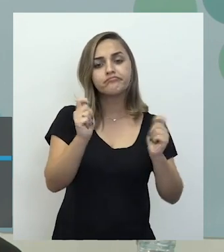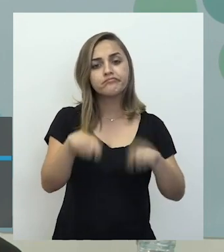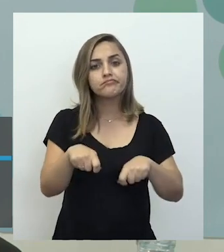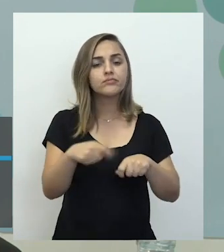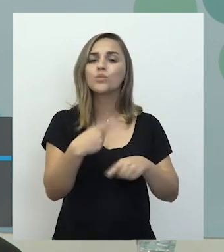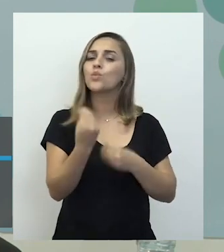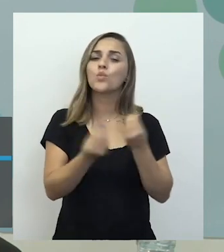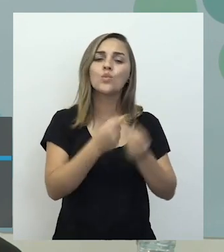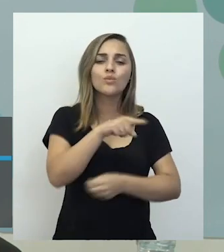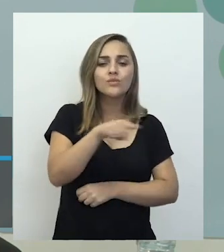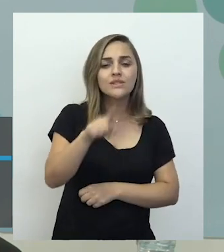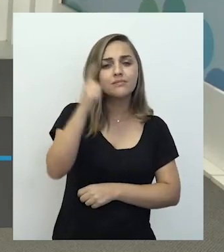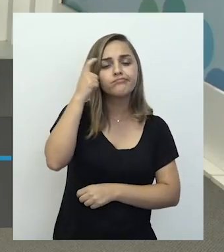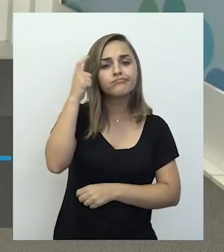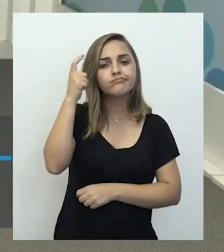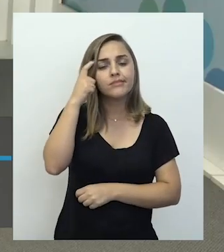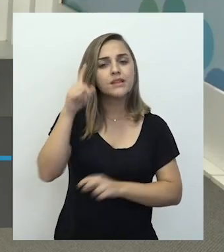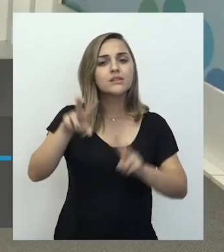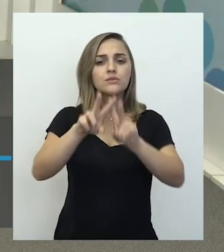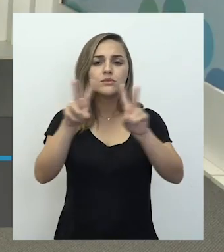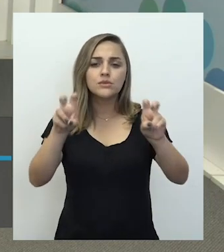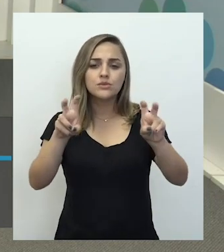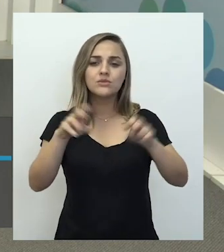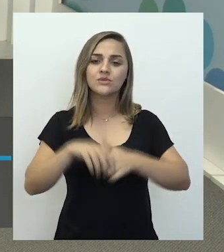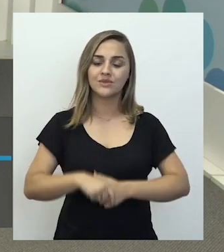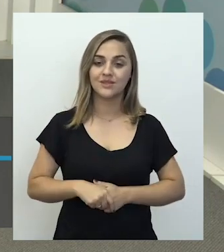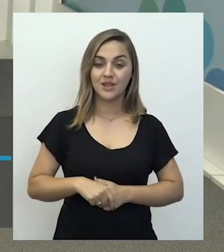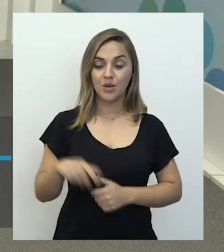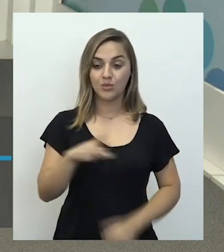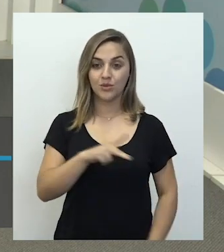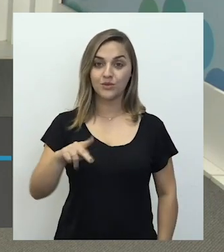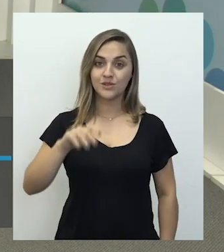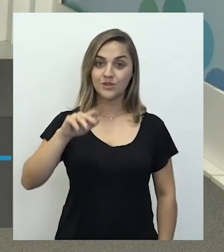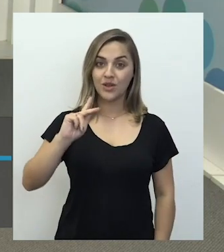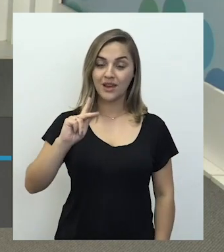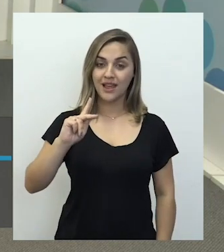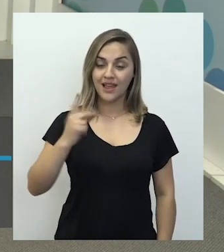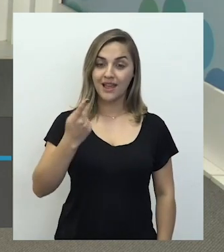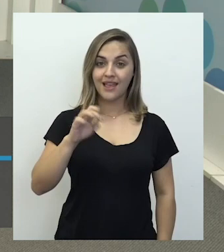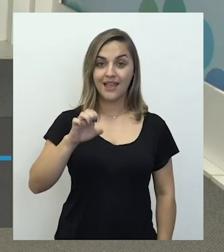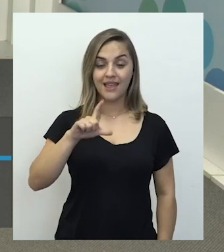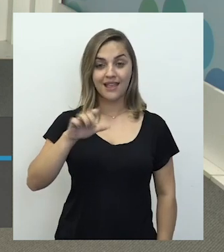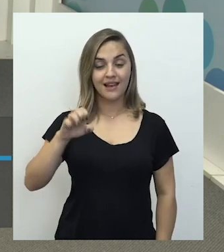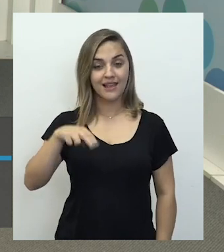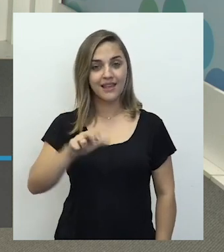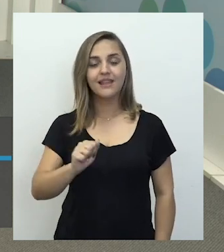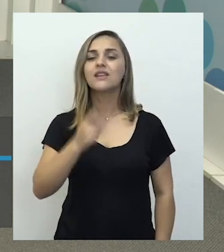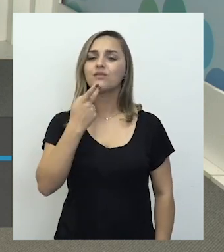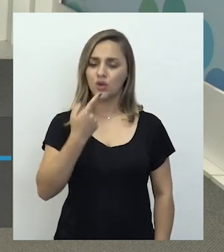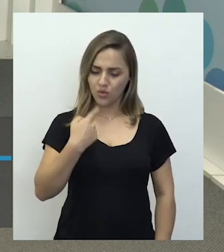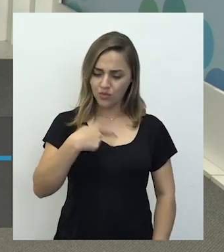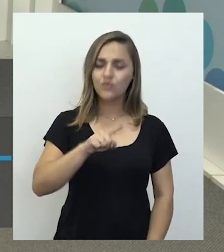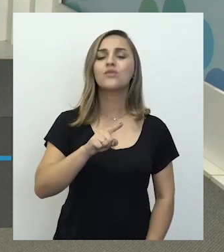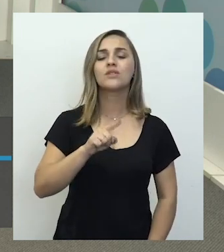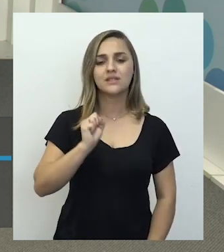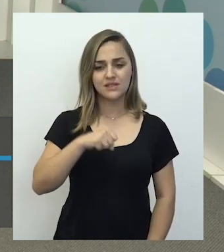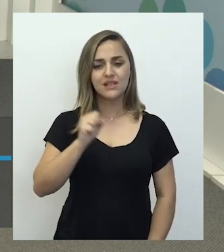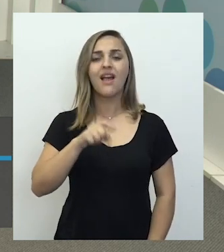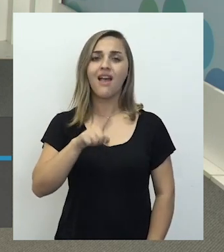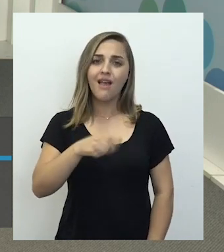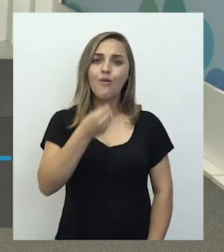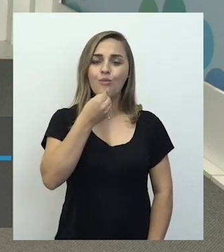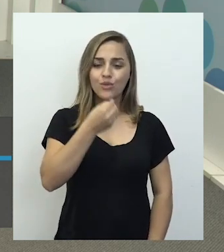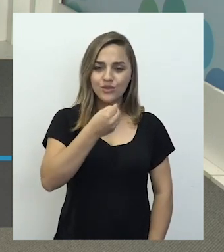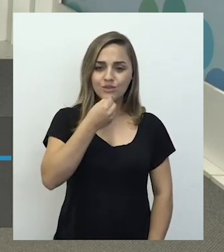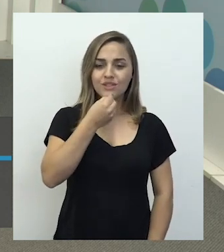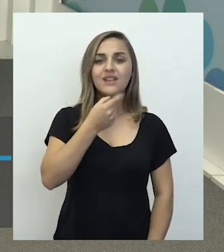pensam sobre o assunto? A professora Helena diz que iria, com certeza. A professora Regina também. A professora Mônica diz que é uma forma válida, é uma oportunidade. Eu